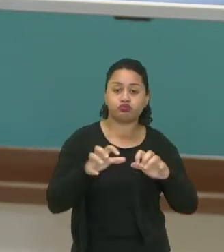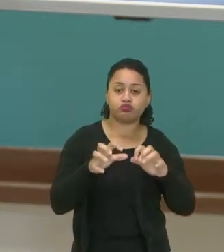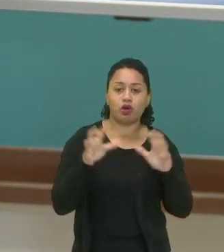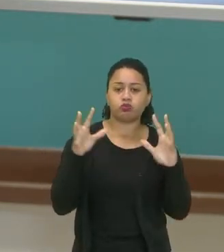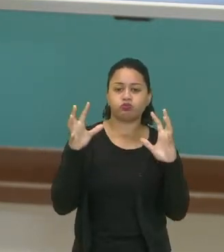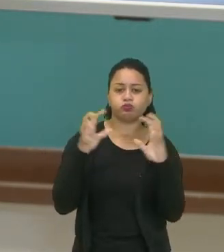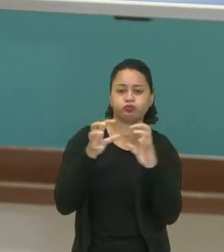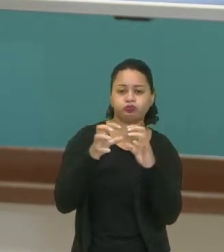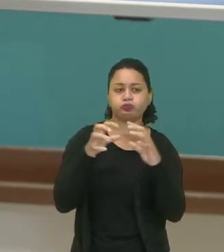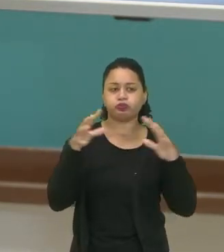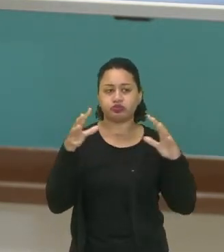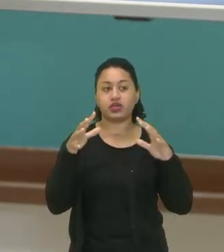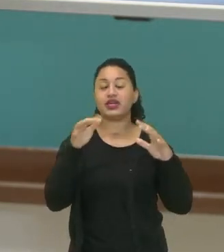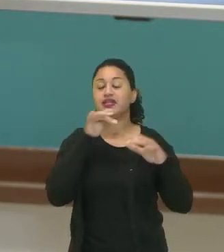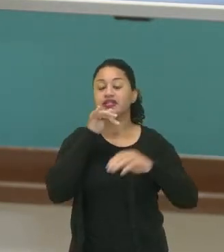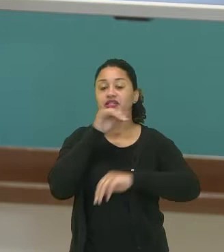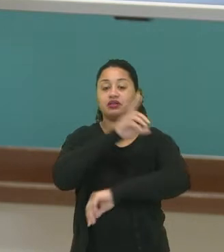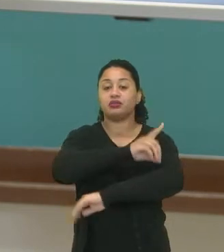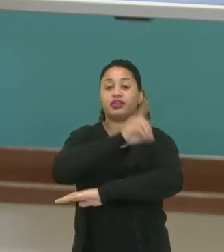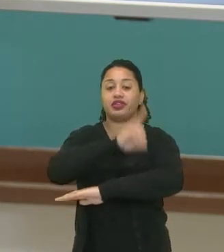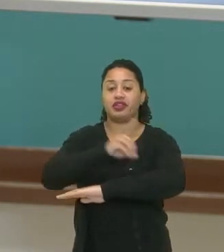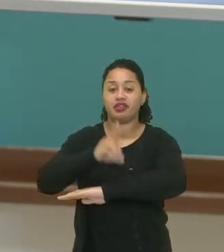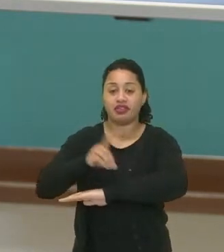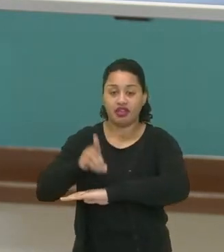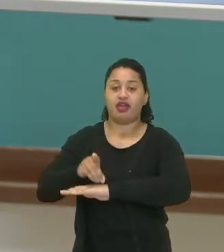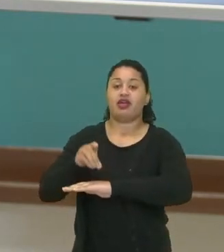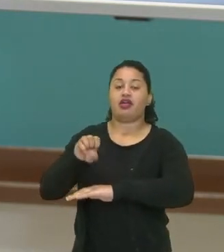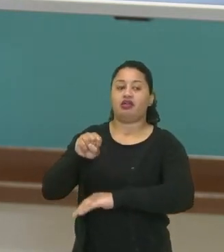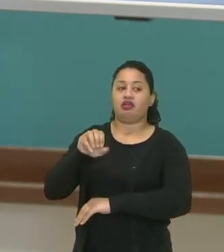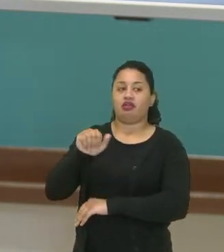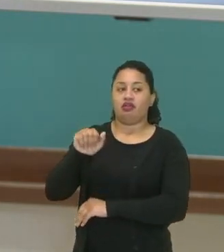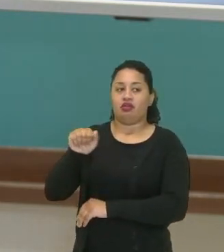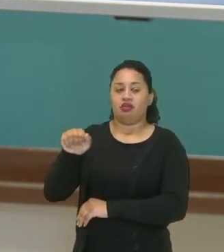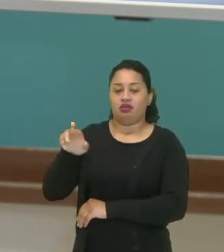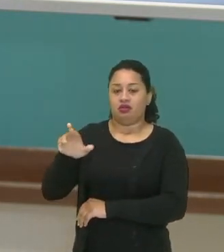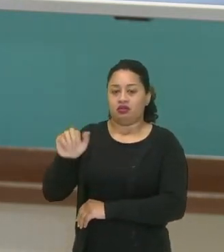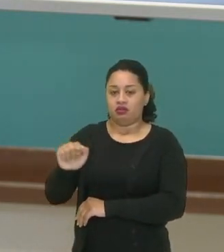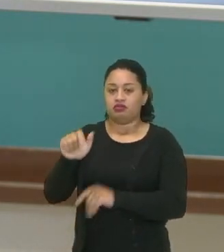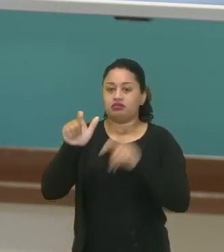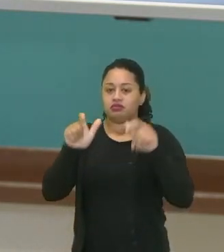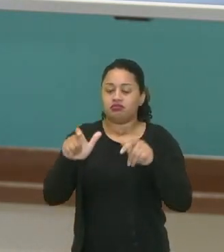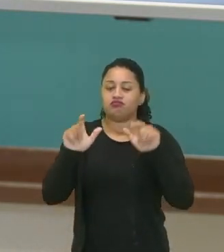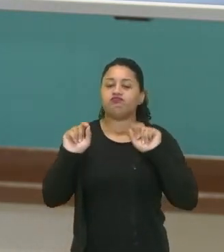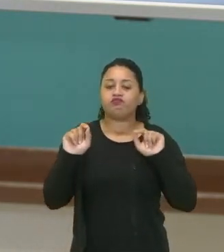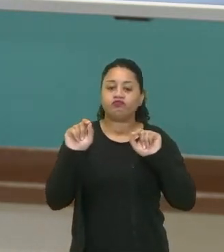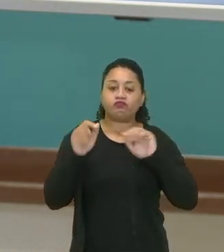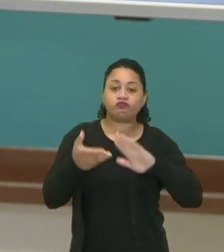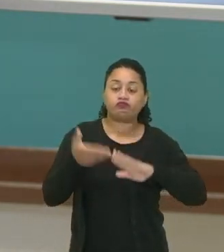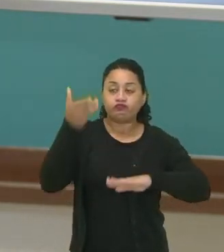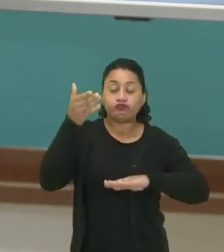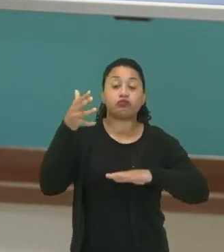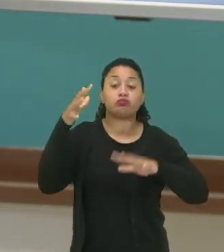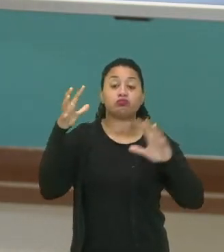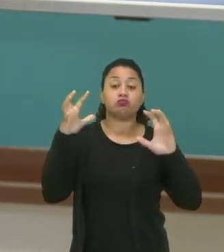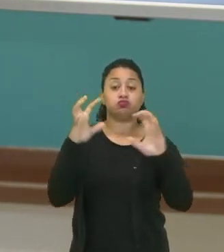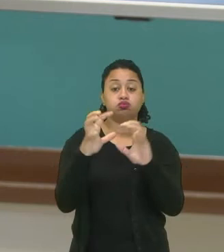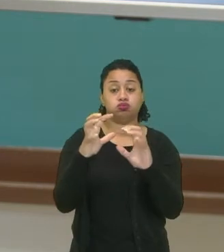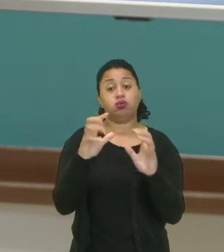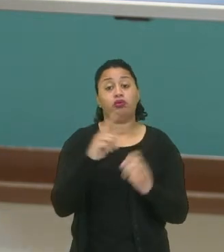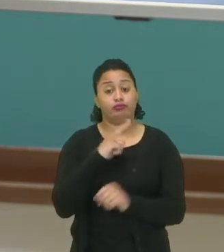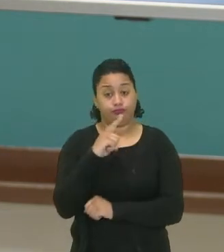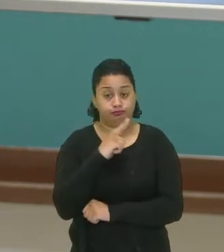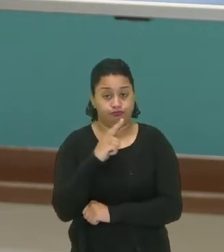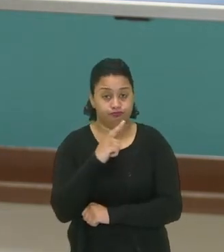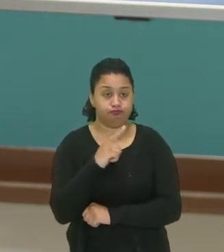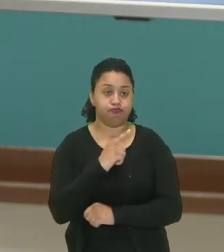exemplo, desertos como o Saara, uma região aí de baixa pressão, de alta pressão atmosférica nessa região aqui,